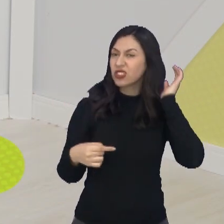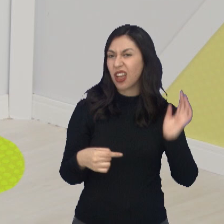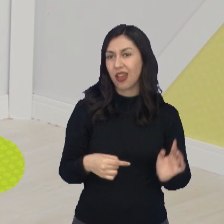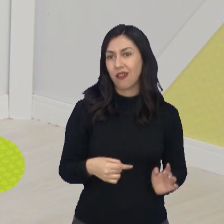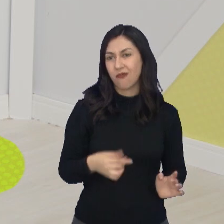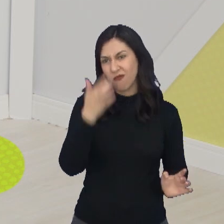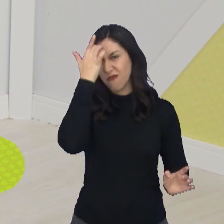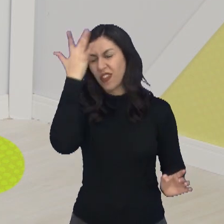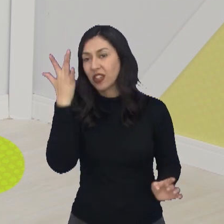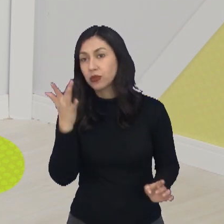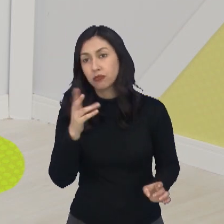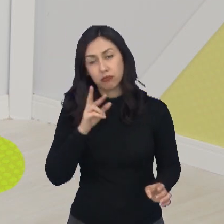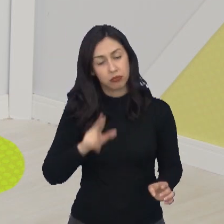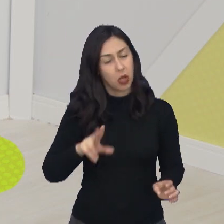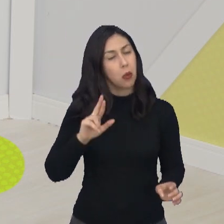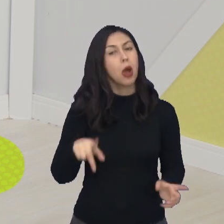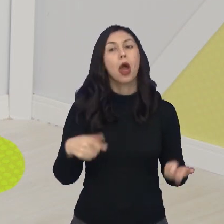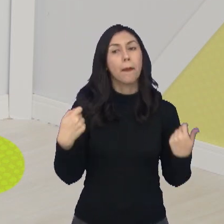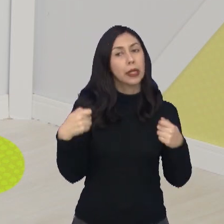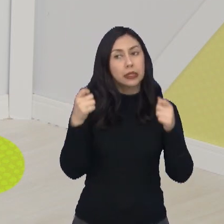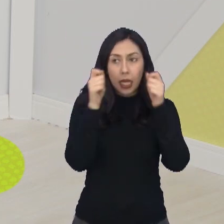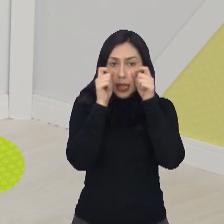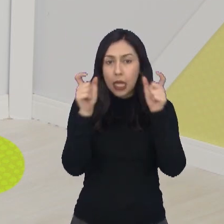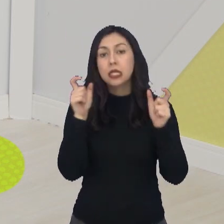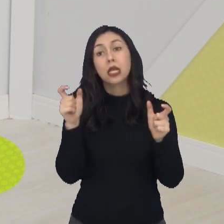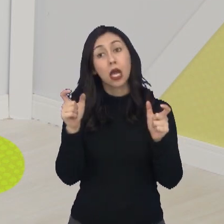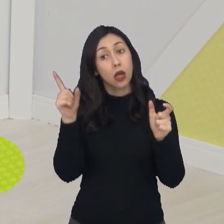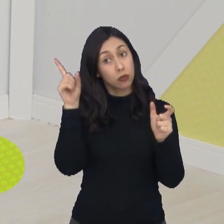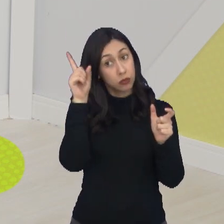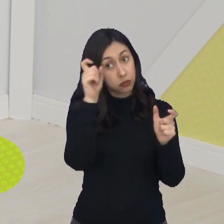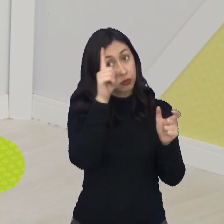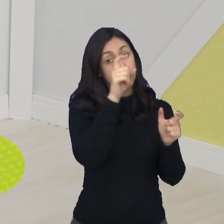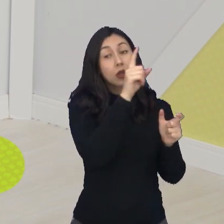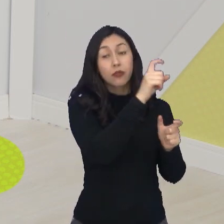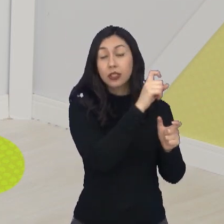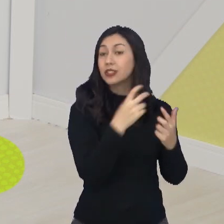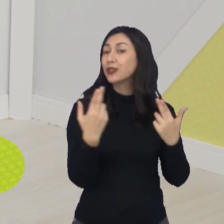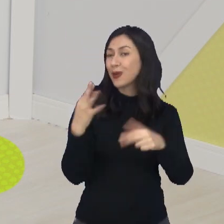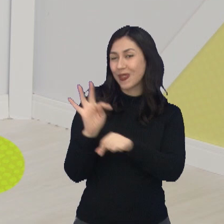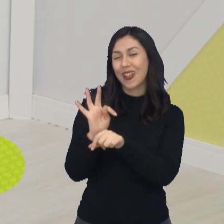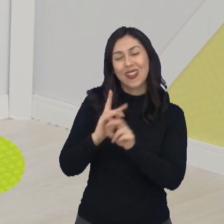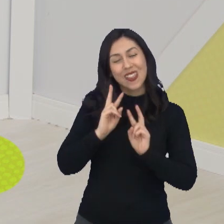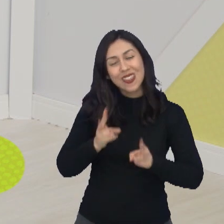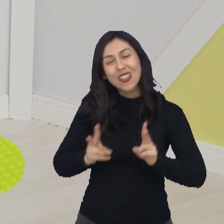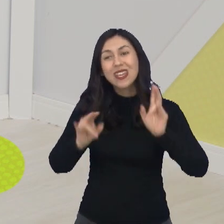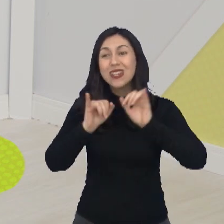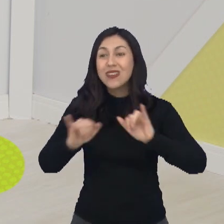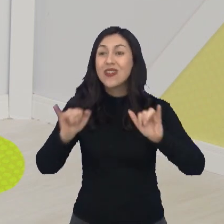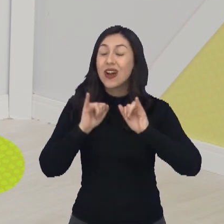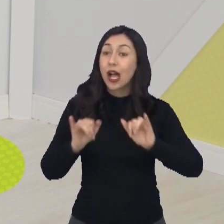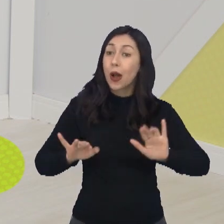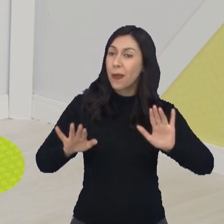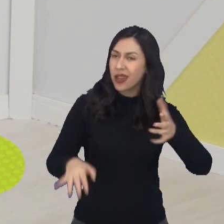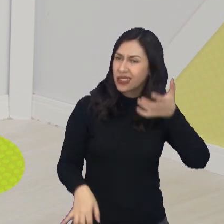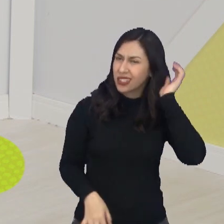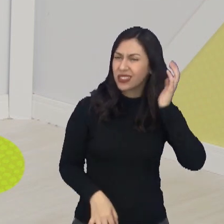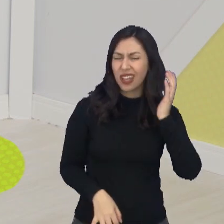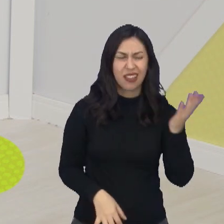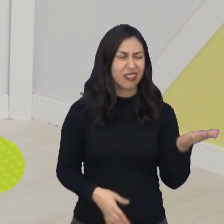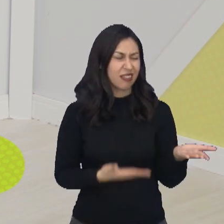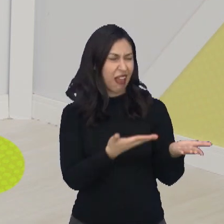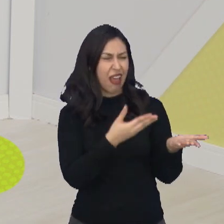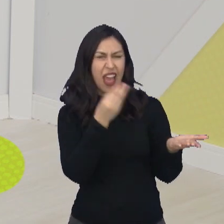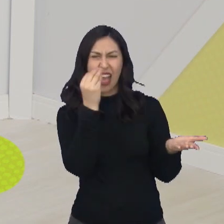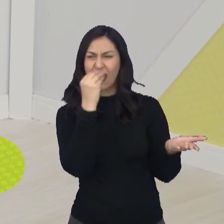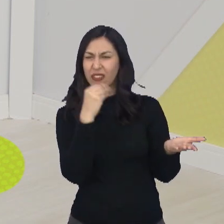não. É um jogo complicado, jogo difícil, como diz o Ricardo Costa, mas é aquele negócio. O Santo André não vale nada, mas individualmente